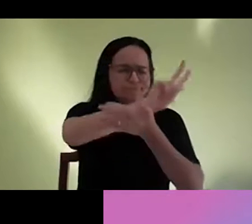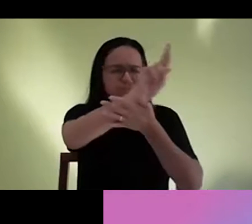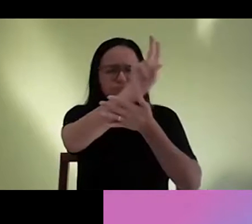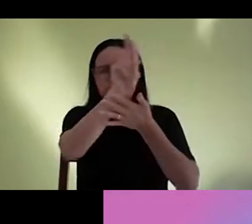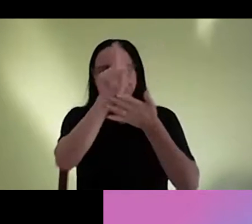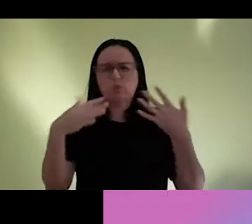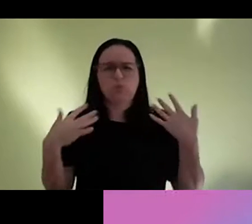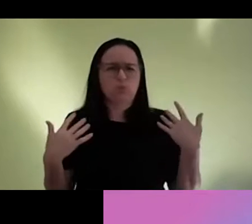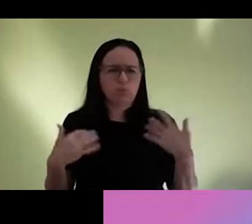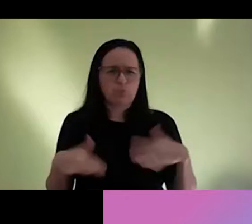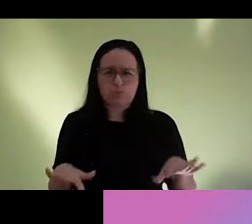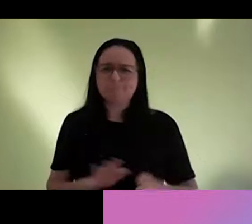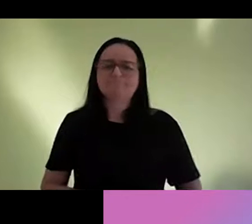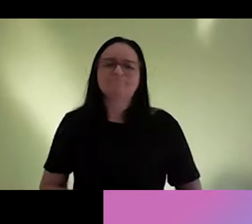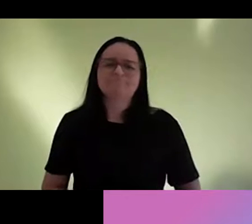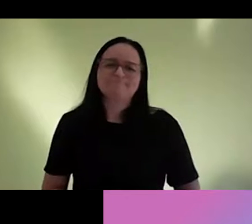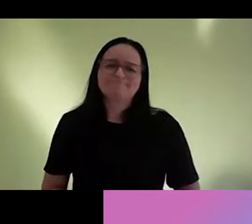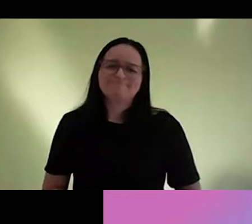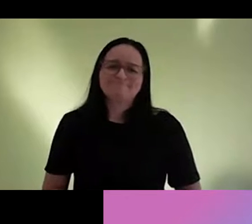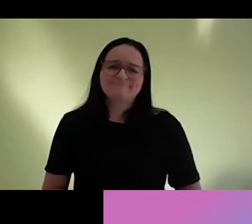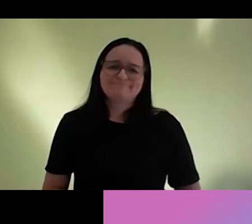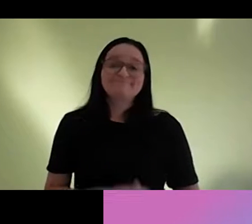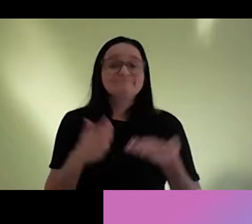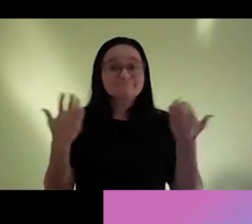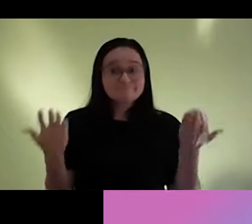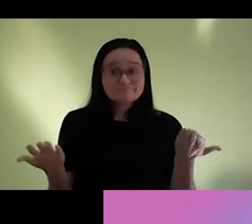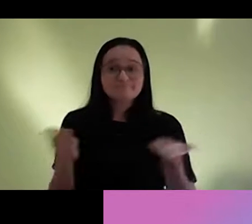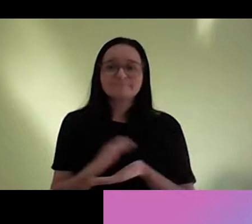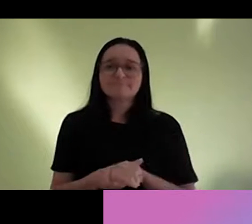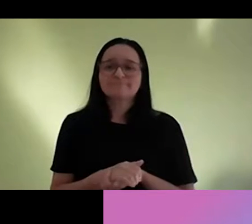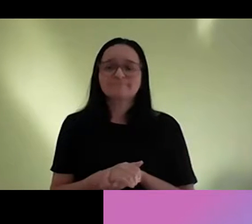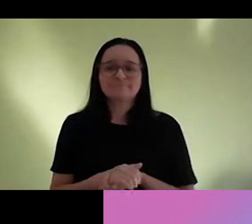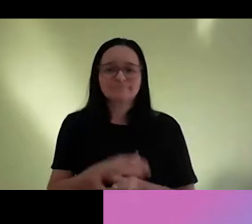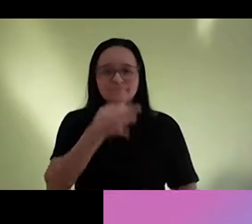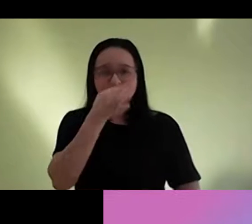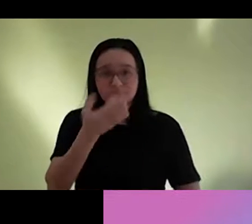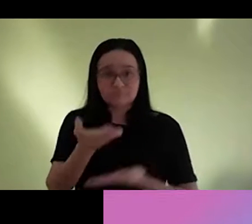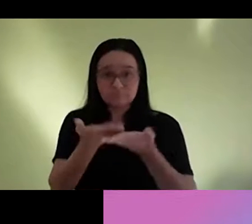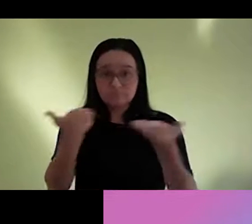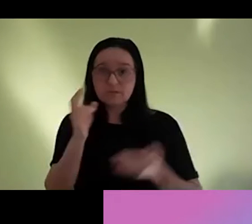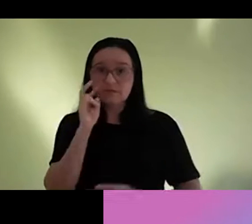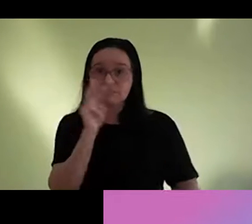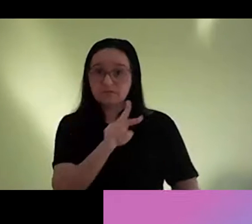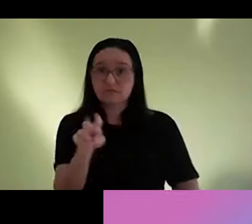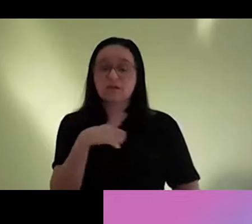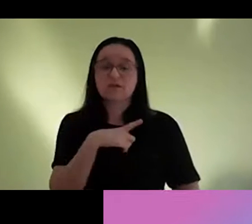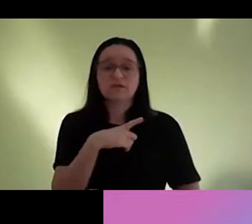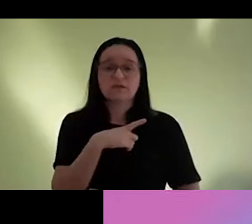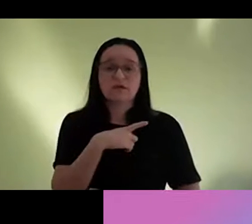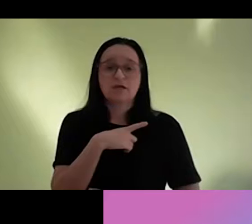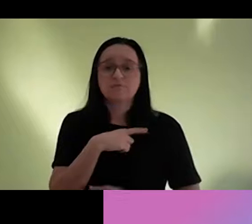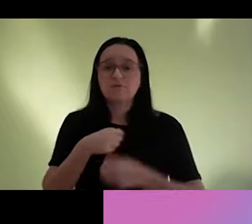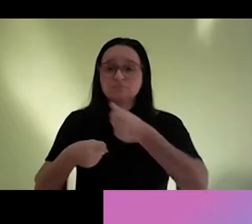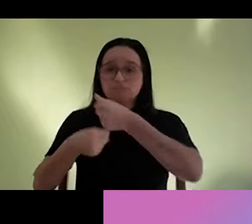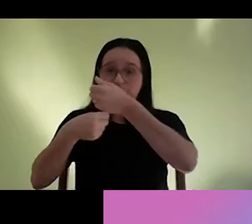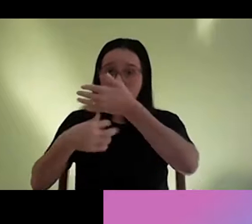infinidade tá então fica aí a sugestão para vocês olharem eu vou colocar aqui também no chat